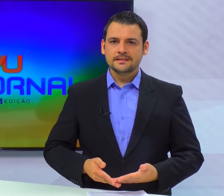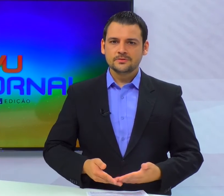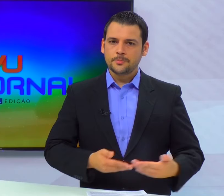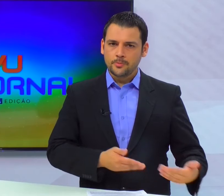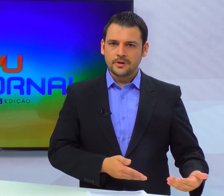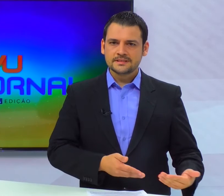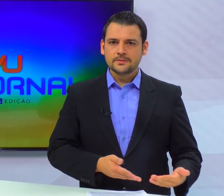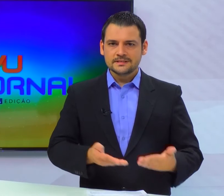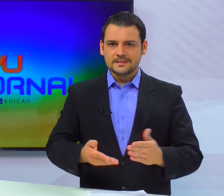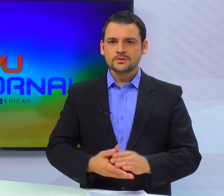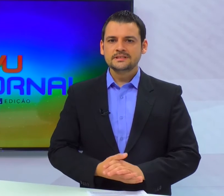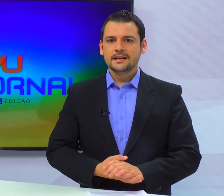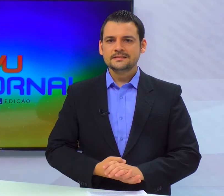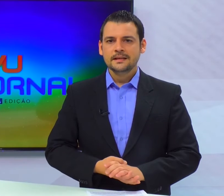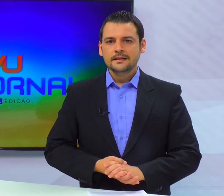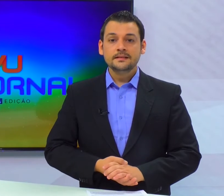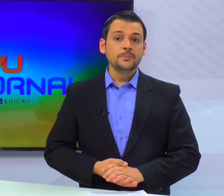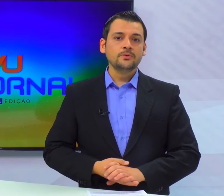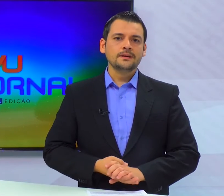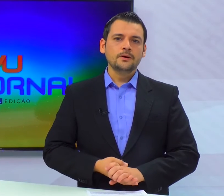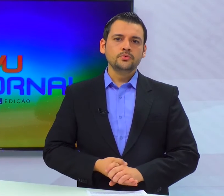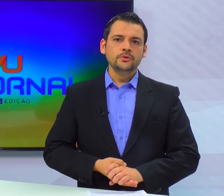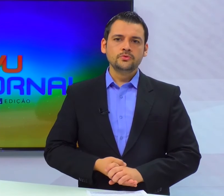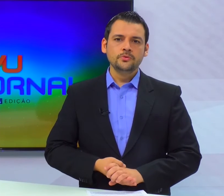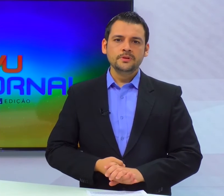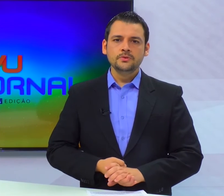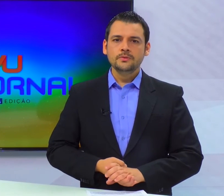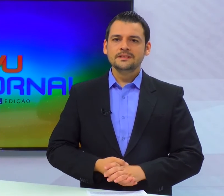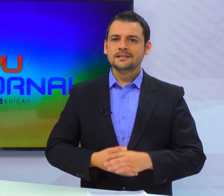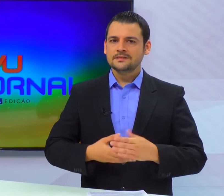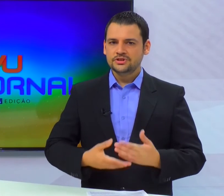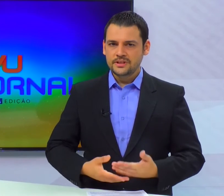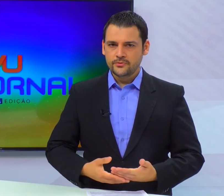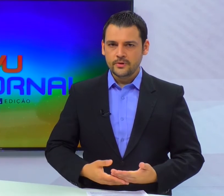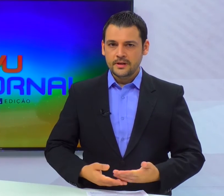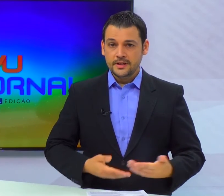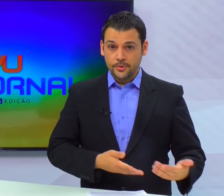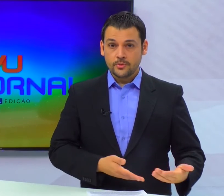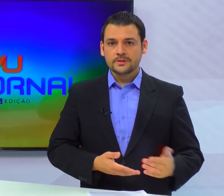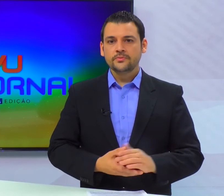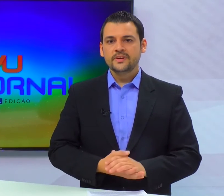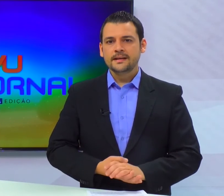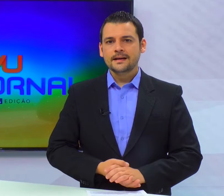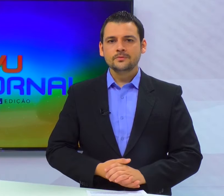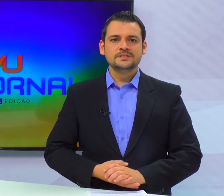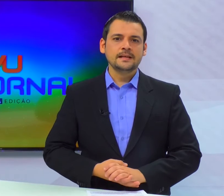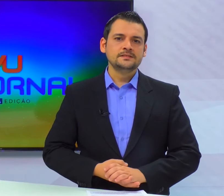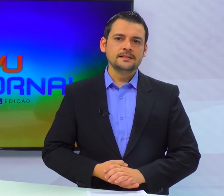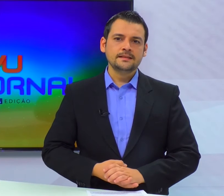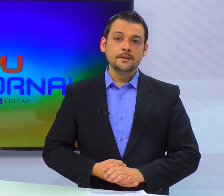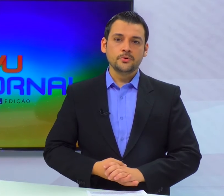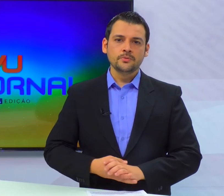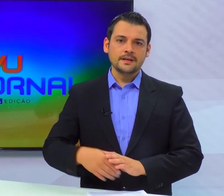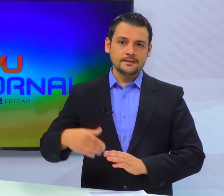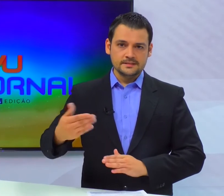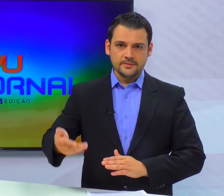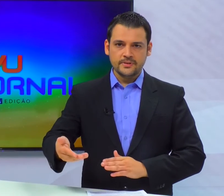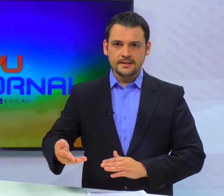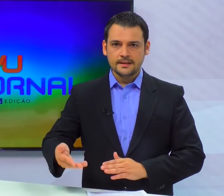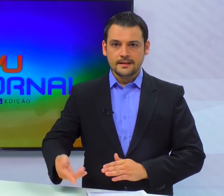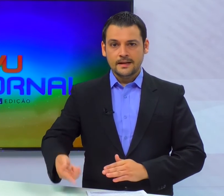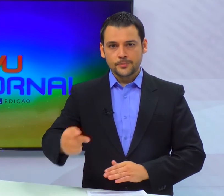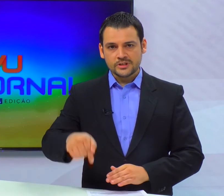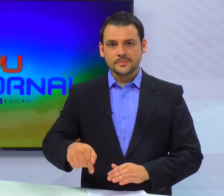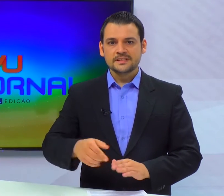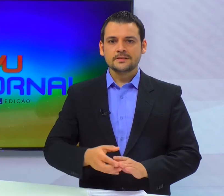para acesso da população nas redes sociais e também no canal do YouTube do Legislativo. E por conta do feriado de 7 de setembro, na